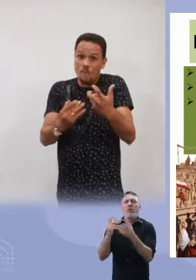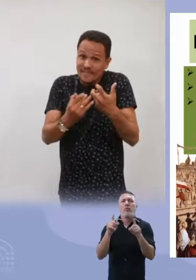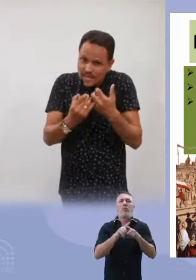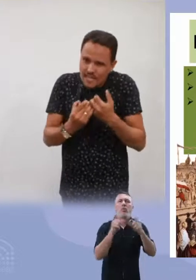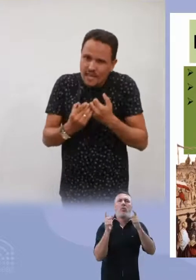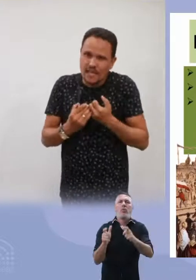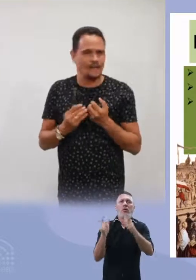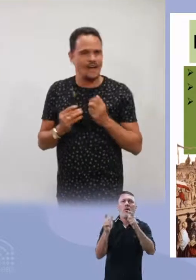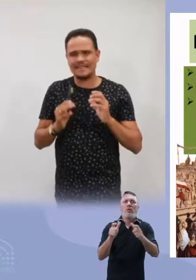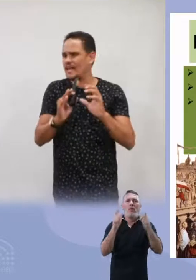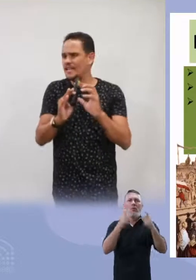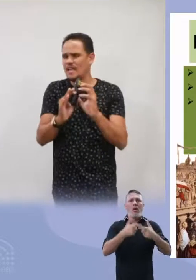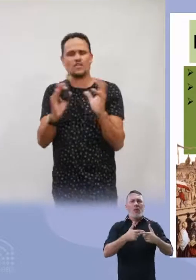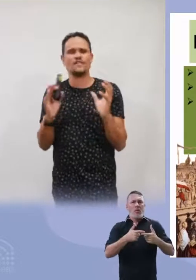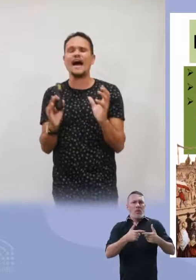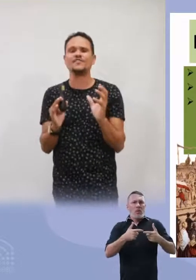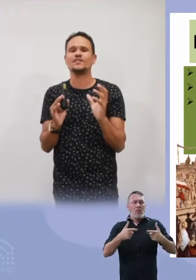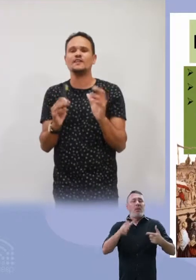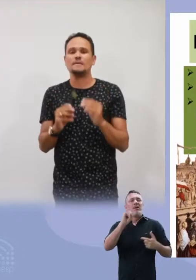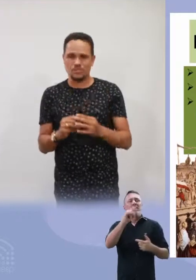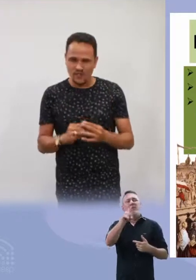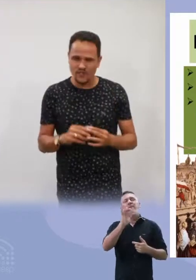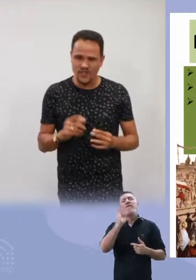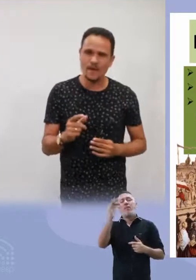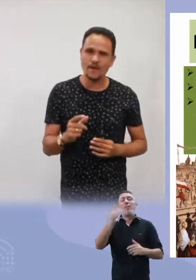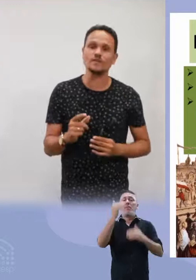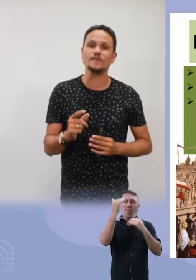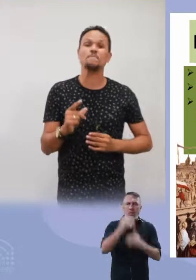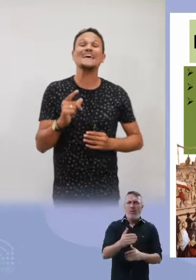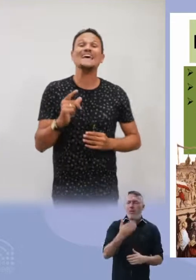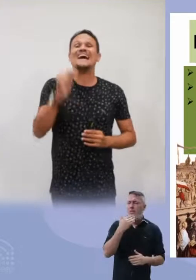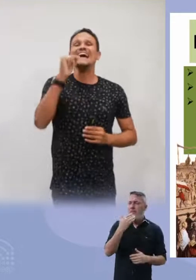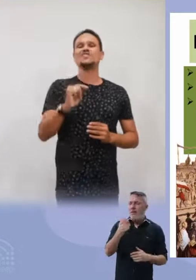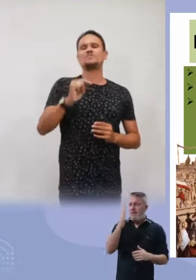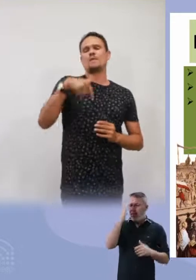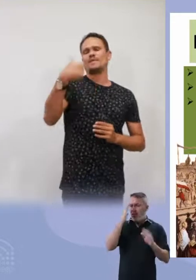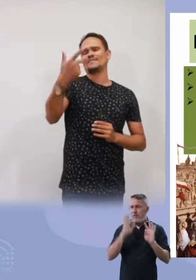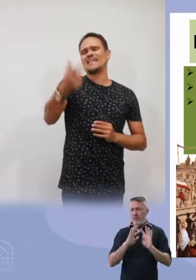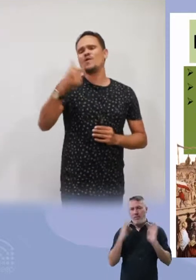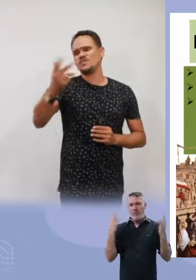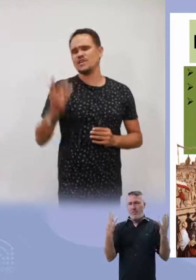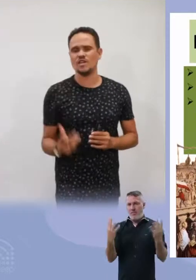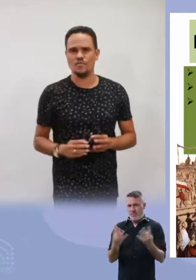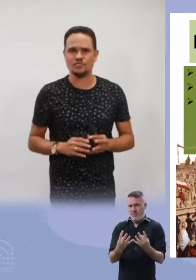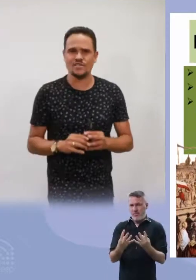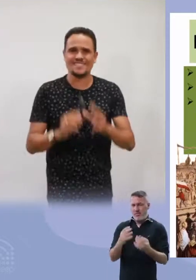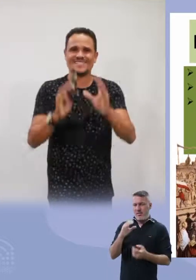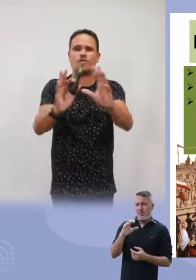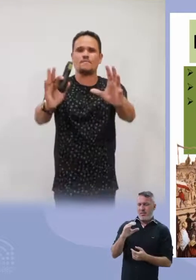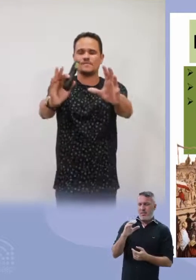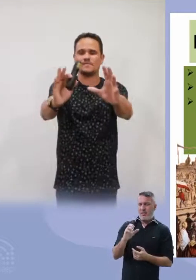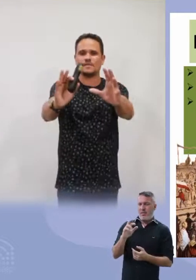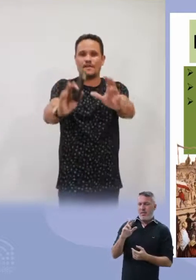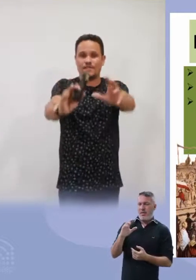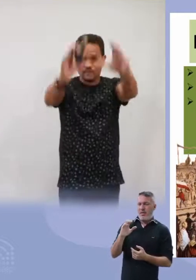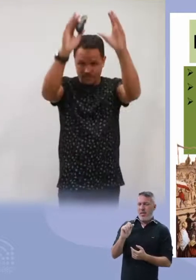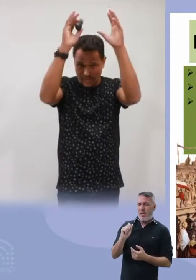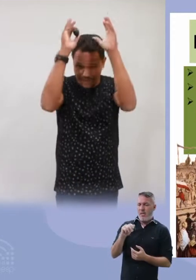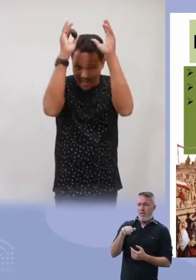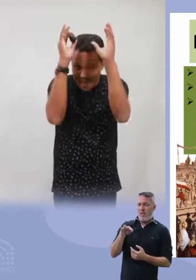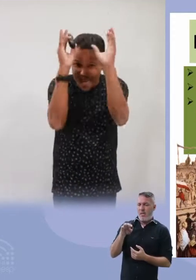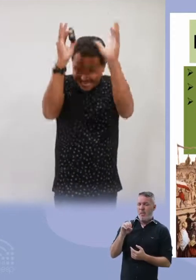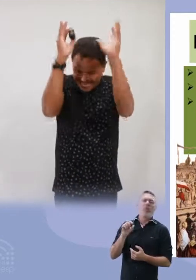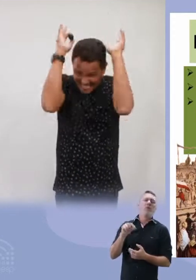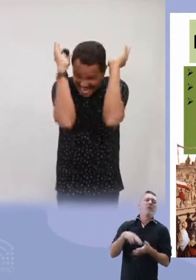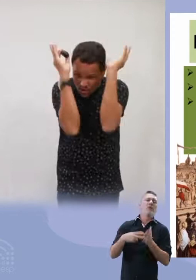vou obter essa lã. Até aí, nenhuma novidade. Mas eu vou te fazer uma pergunta. Antes, para plantar arroz e feijão, eu tinha 100 homens.